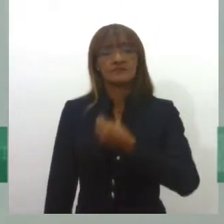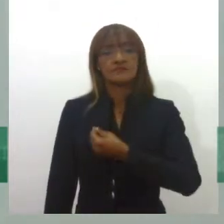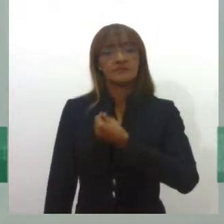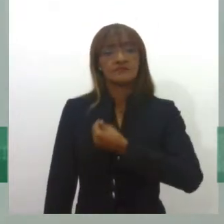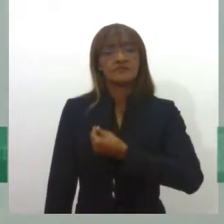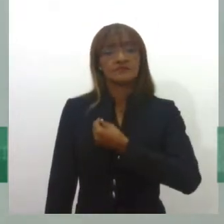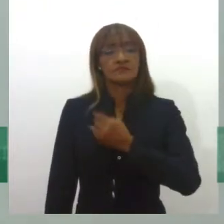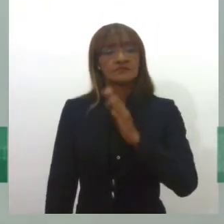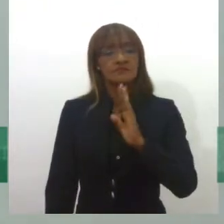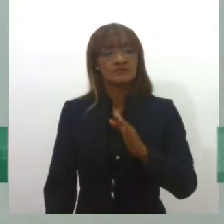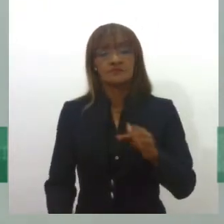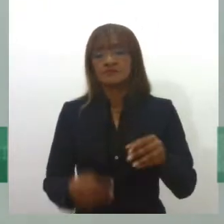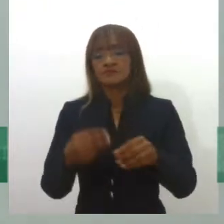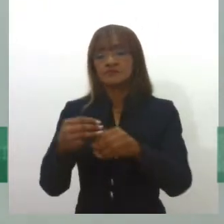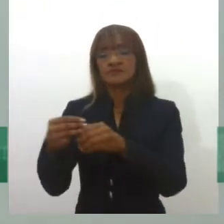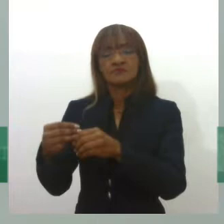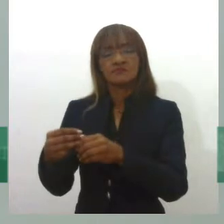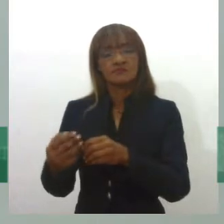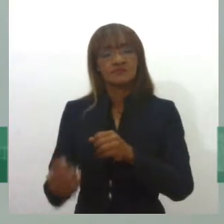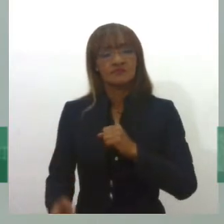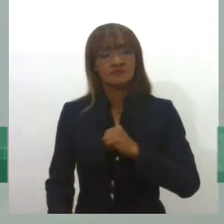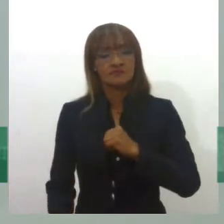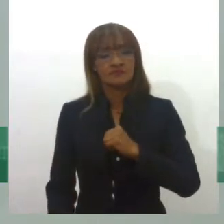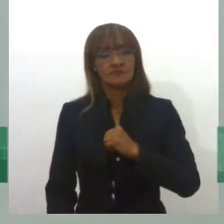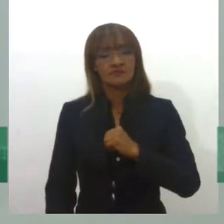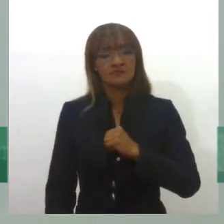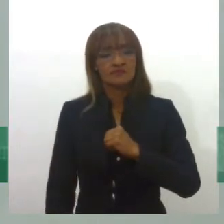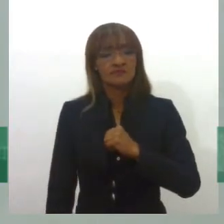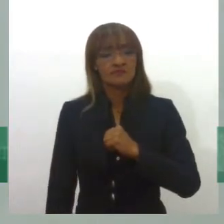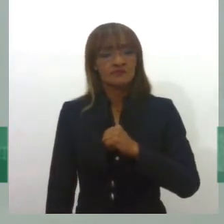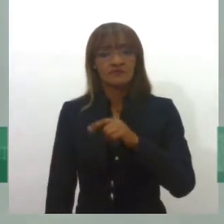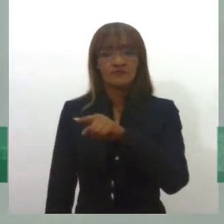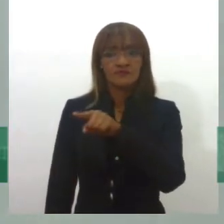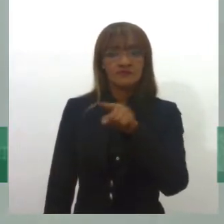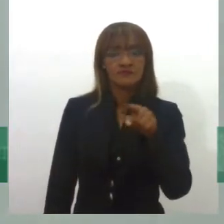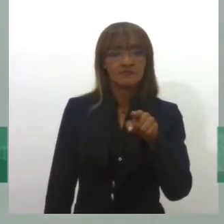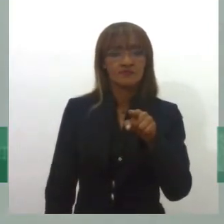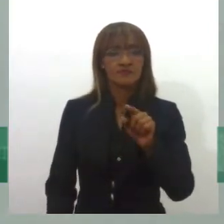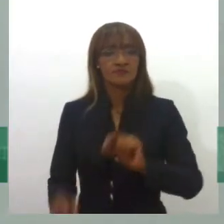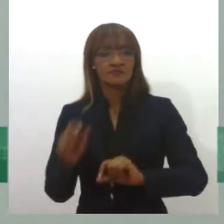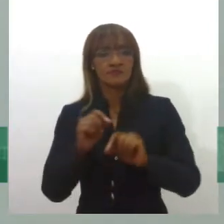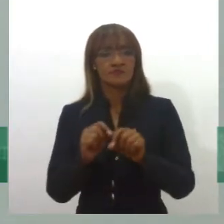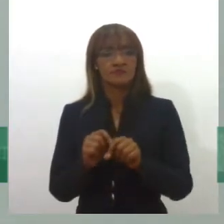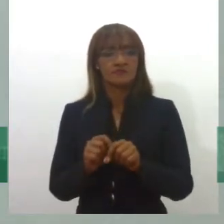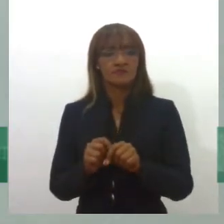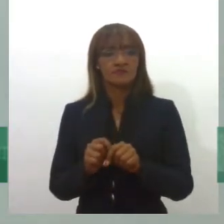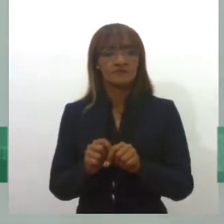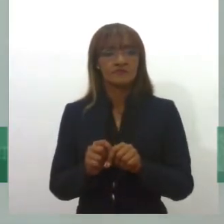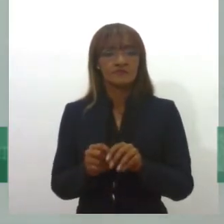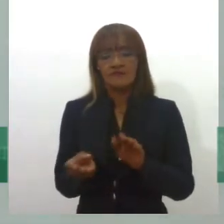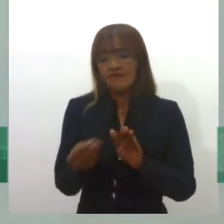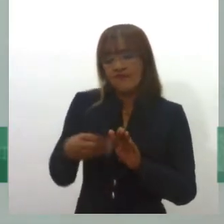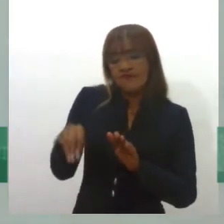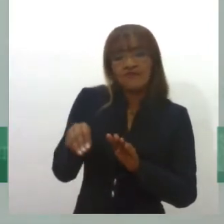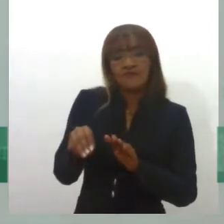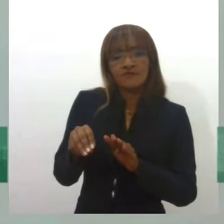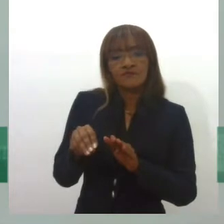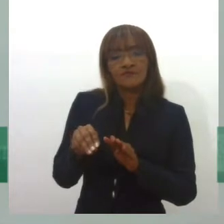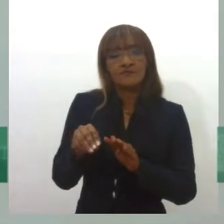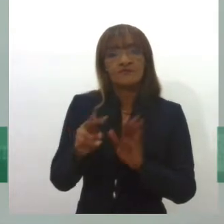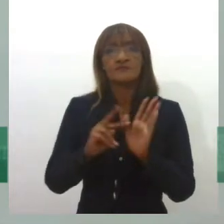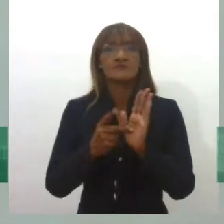do município, né? A pessoa está desviando dinheiro, isso significa o quê? Falta